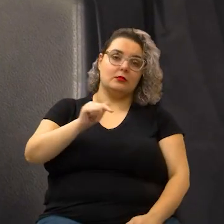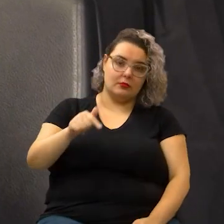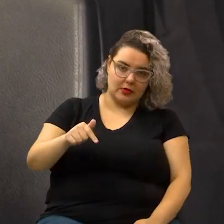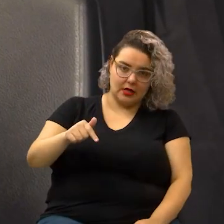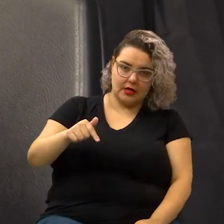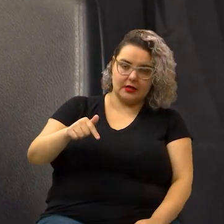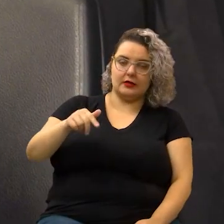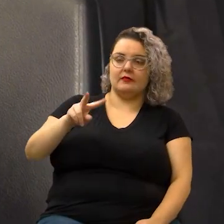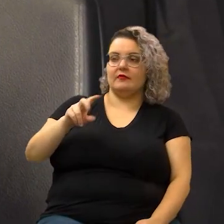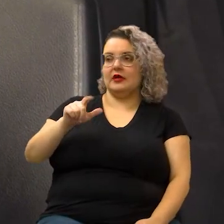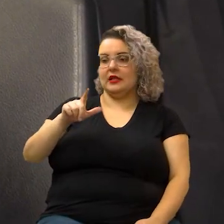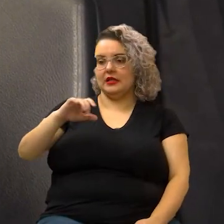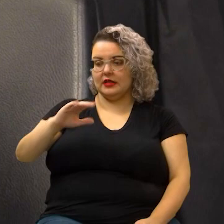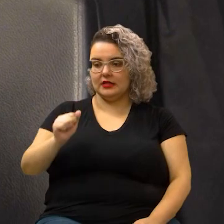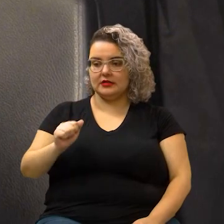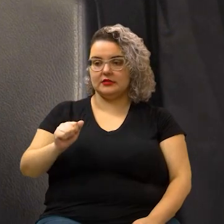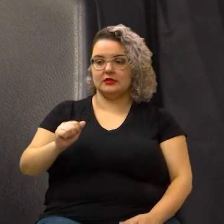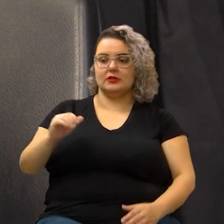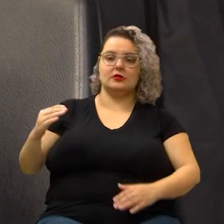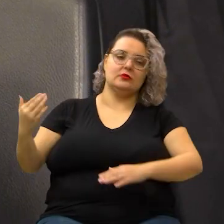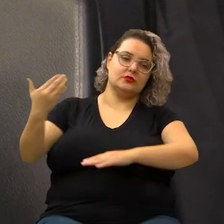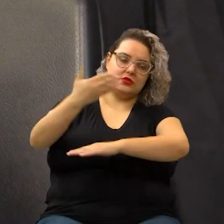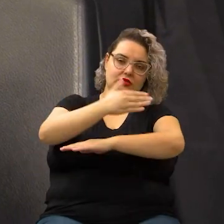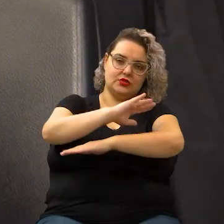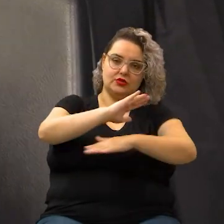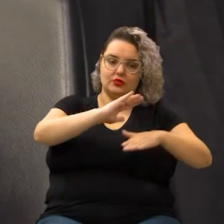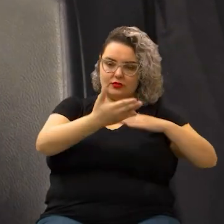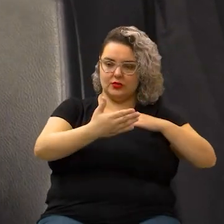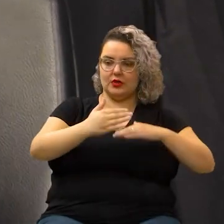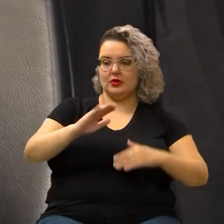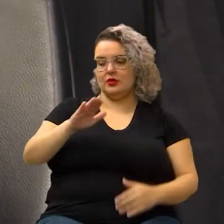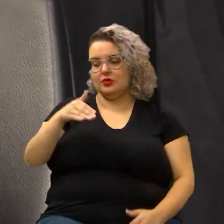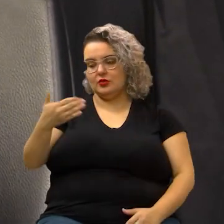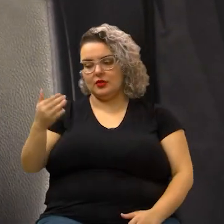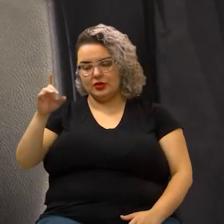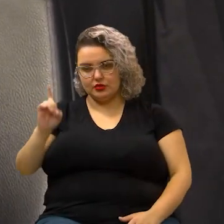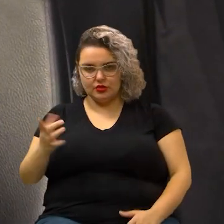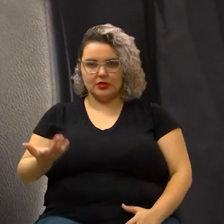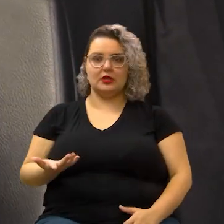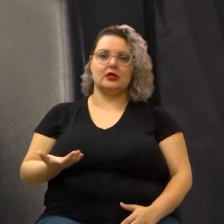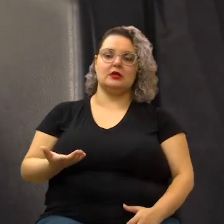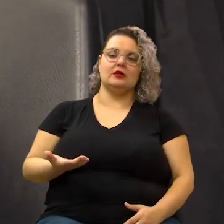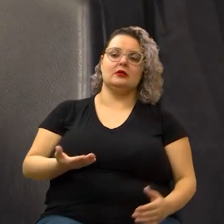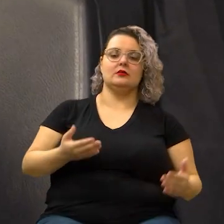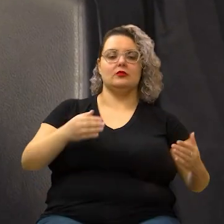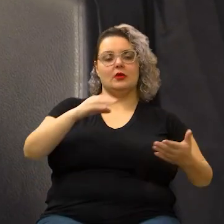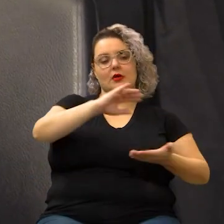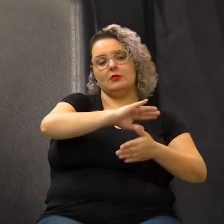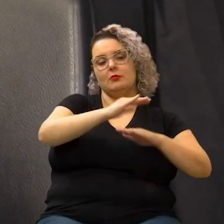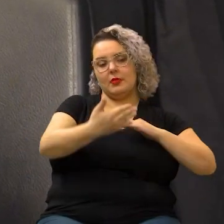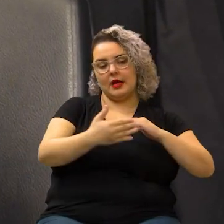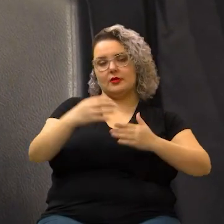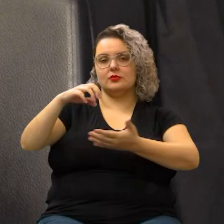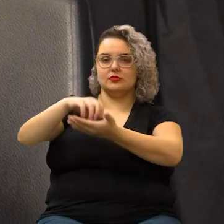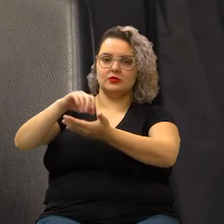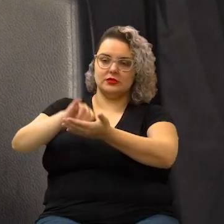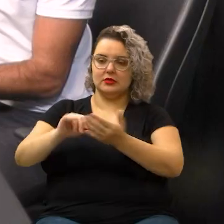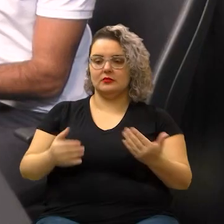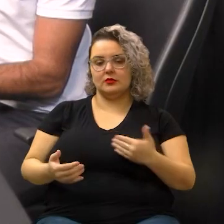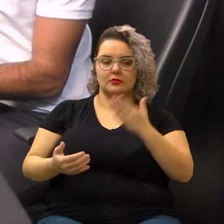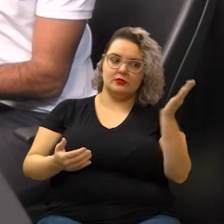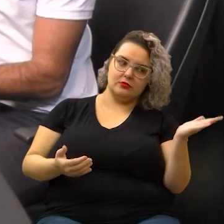né, sentido bairro fica do lado direito e o Novo Maracanã do lado esquerdo aqui da Praça da Concórdia. Tá, bem perto ali